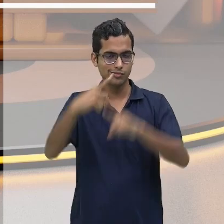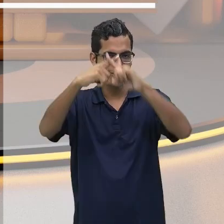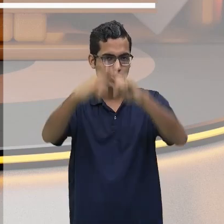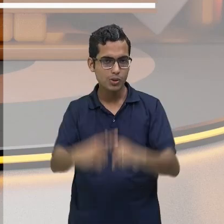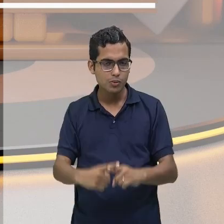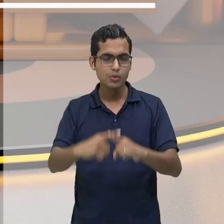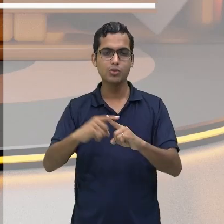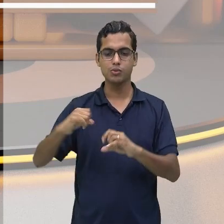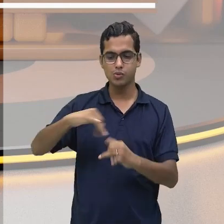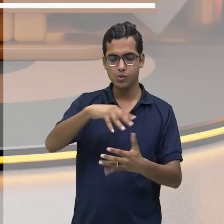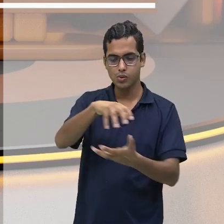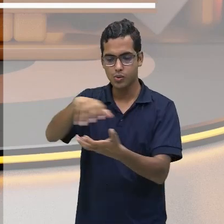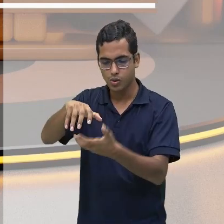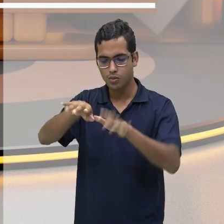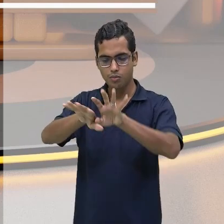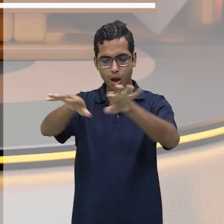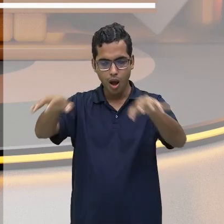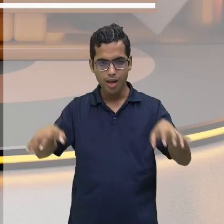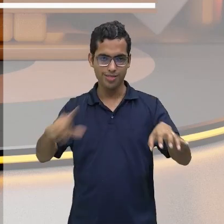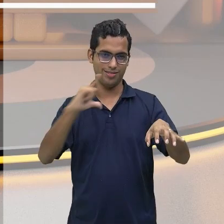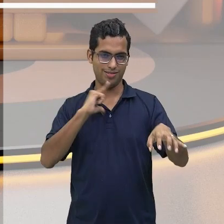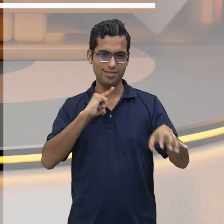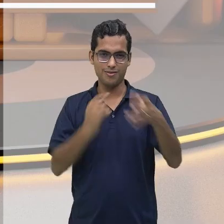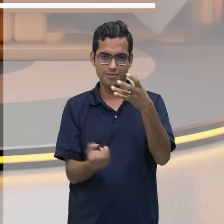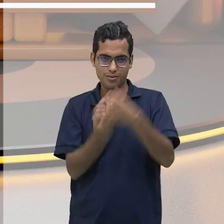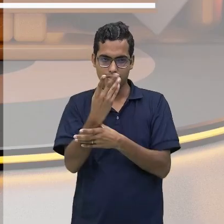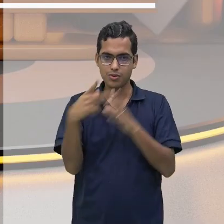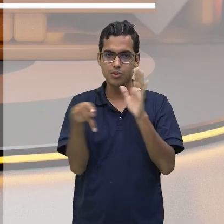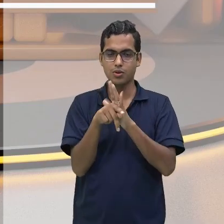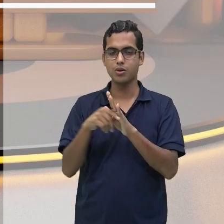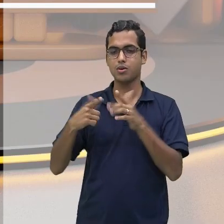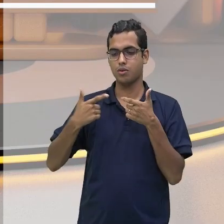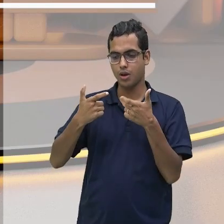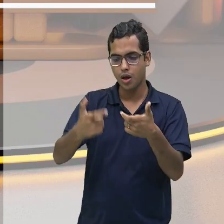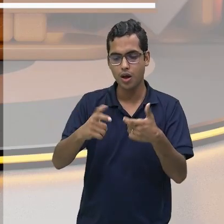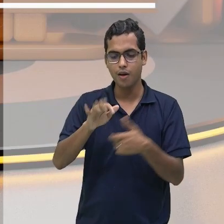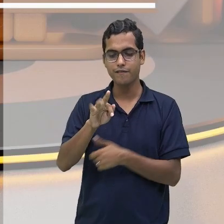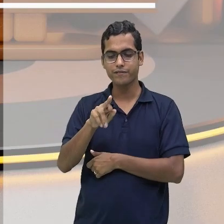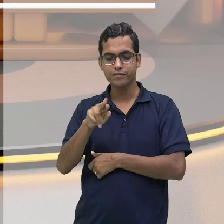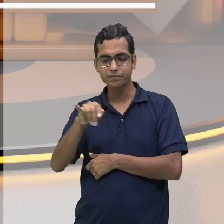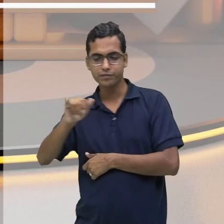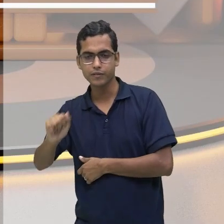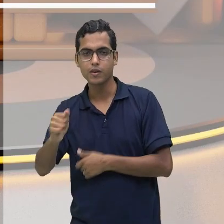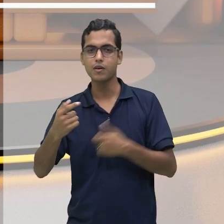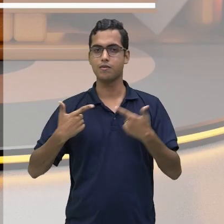Então, o mundo bipolar, né, vai surgir aí com a Guerra Fria, que criou